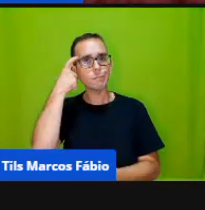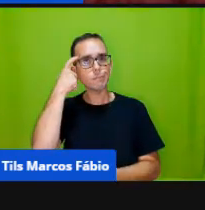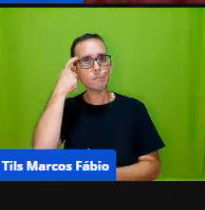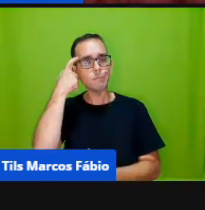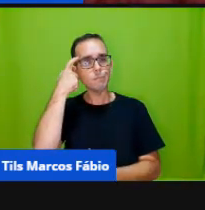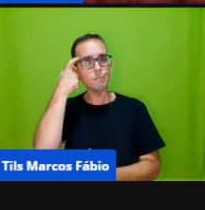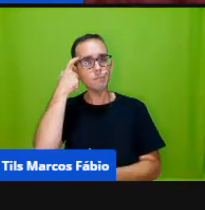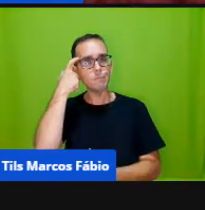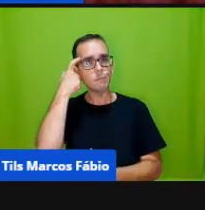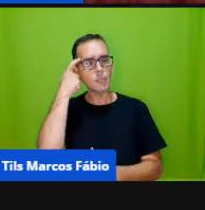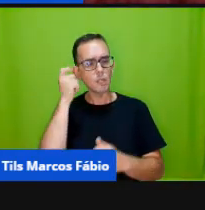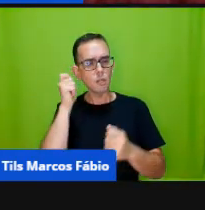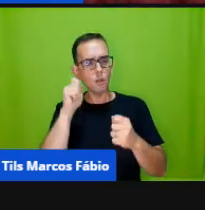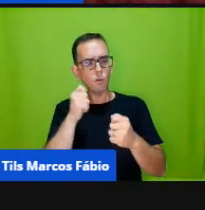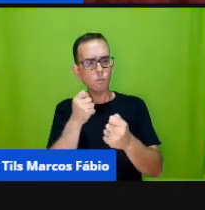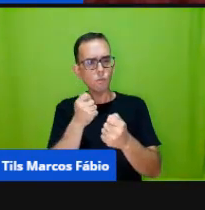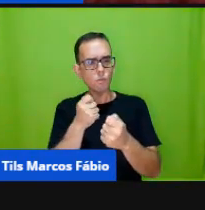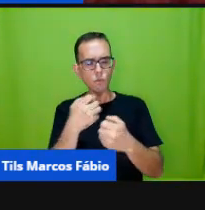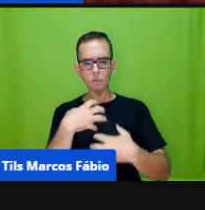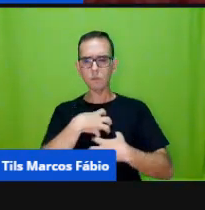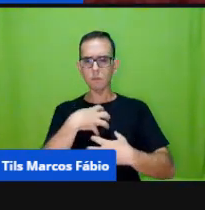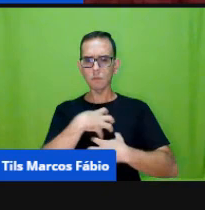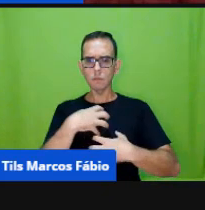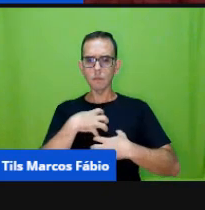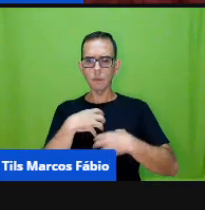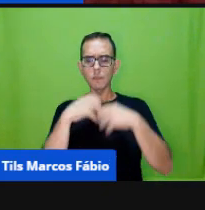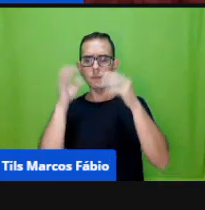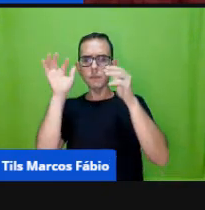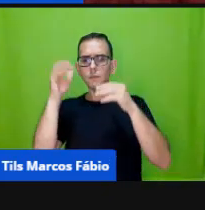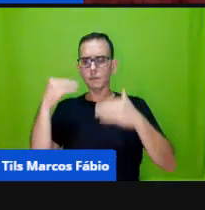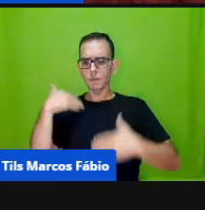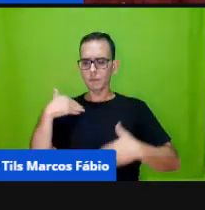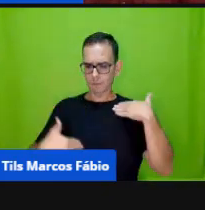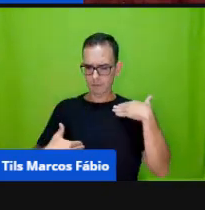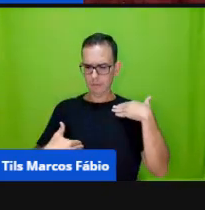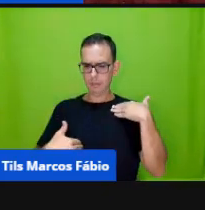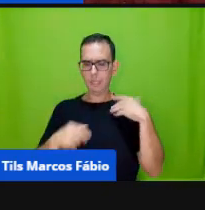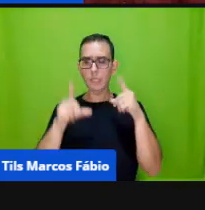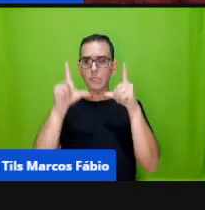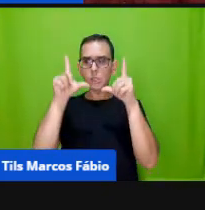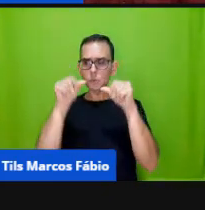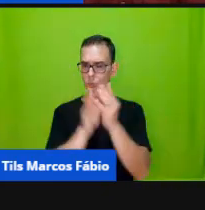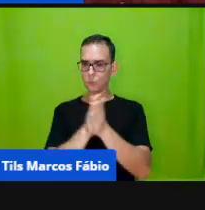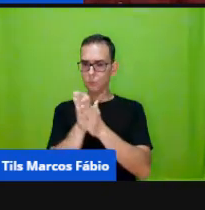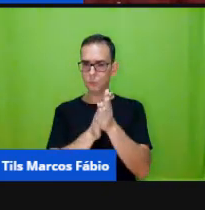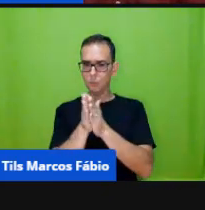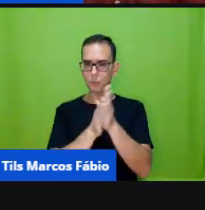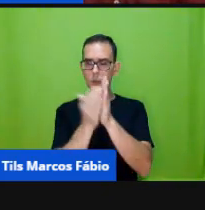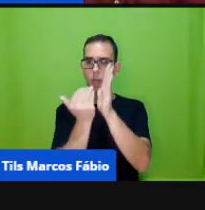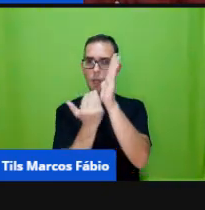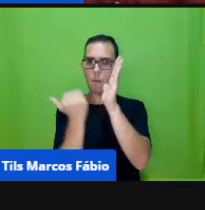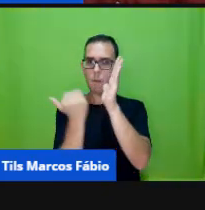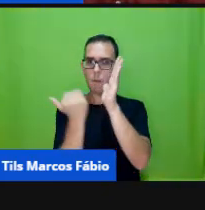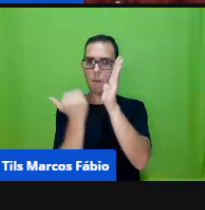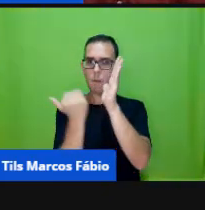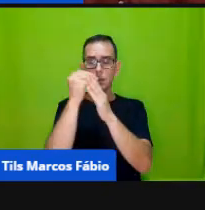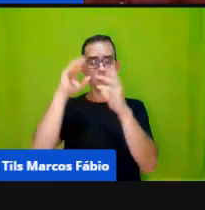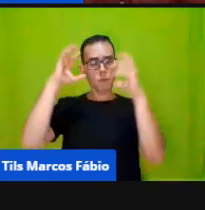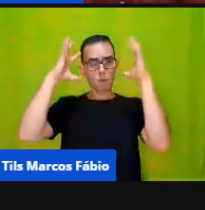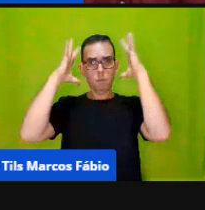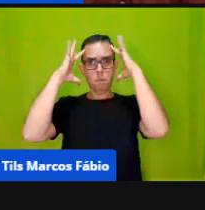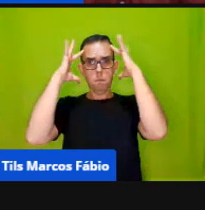A atividade física diminui a ansiedade, ela aumenta a concentração, aumenta